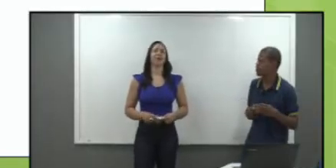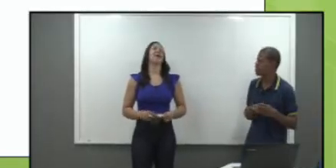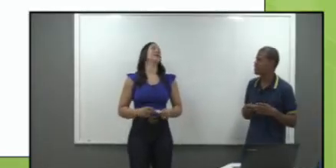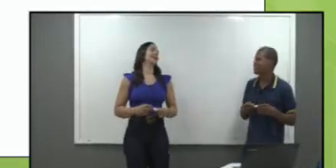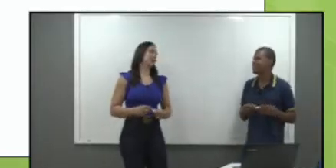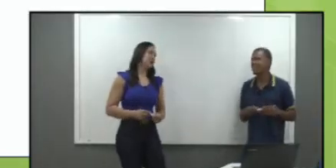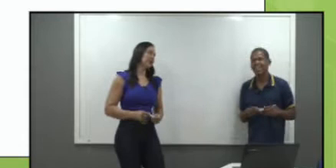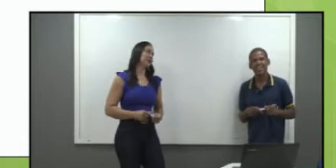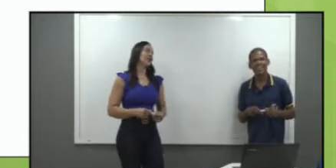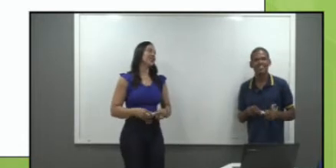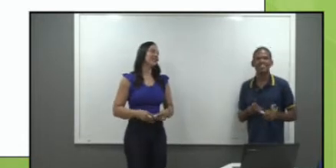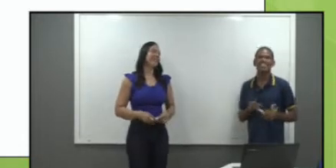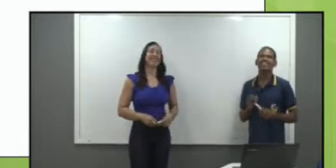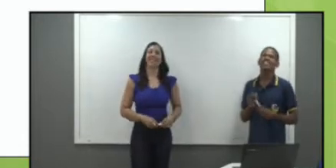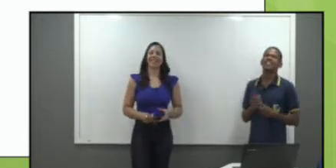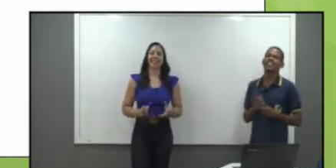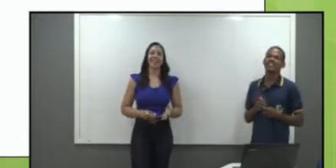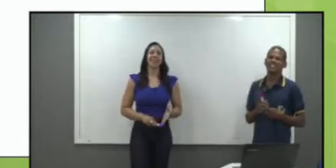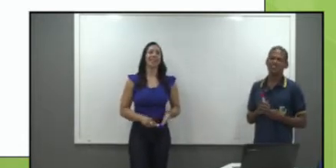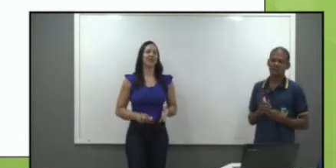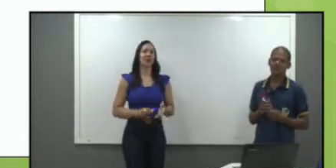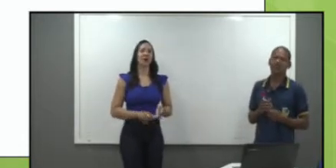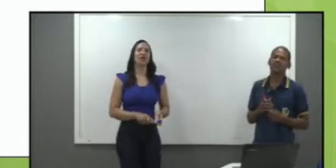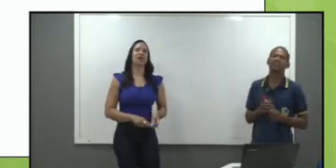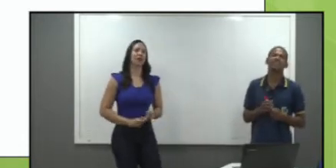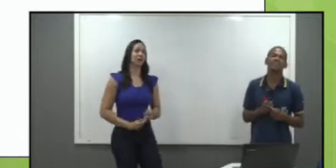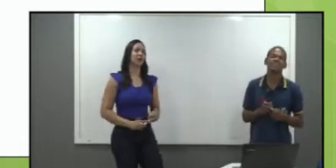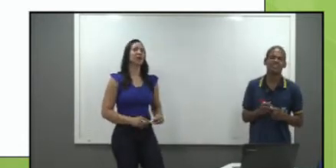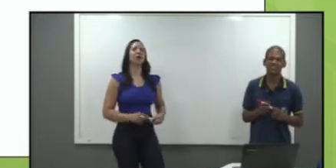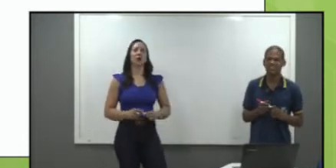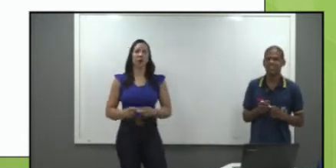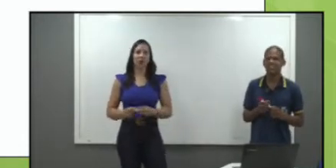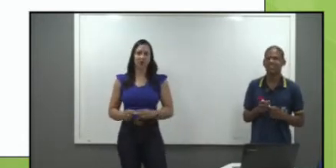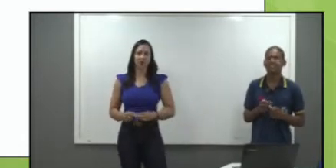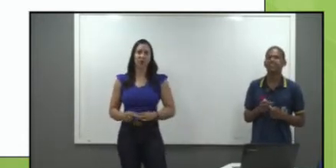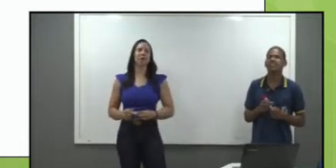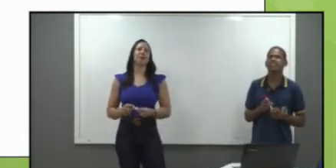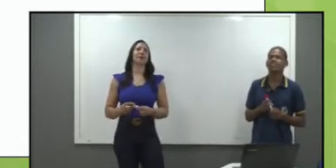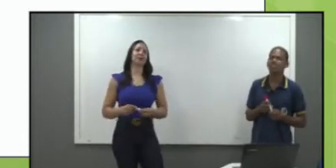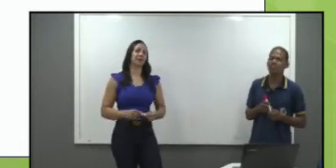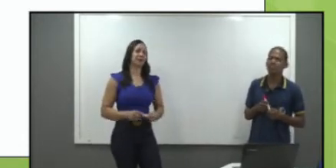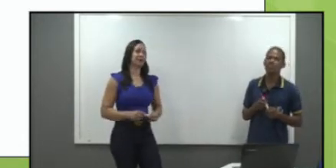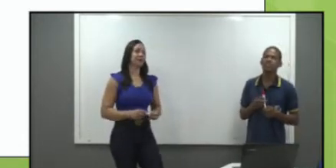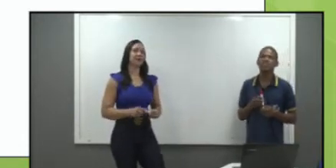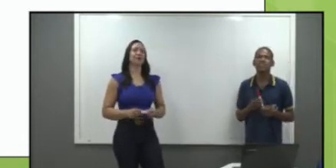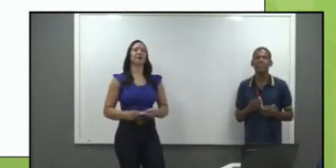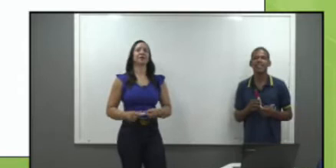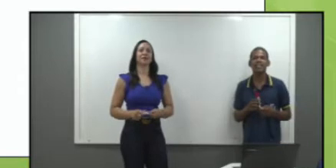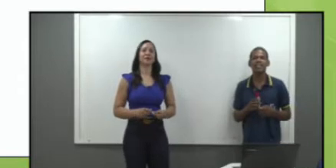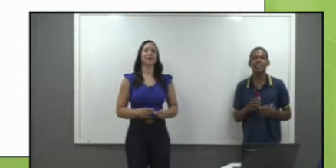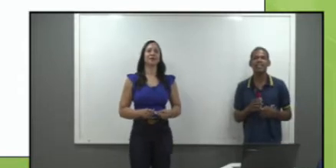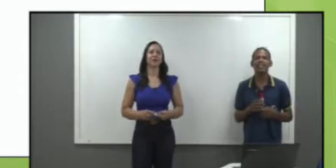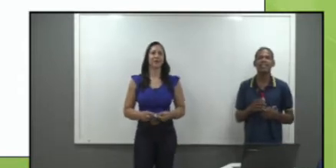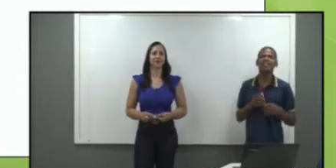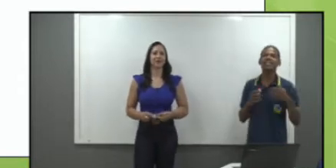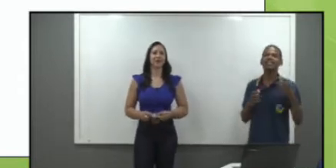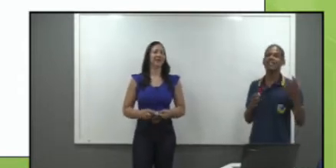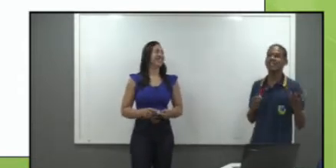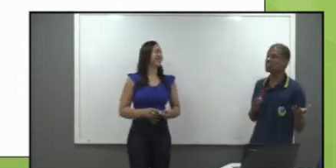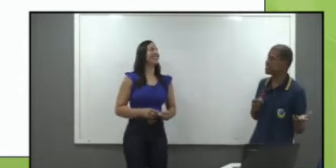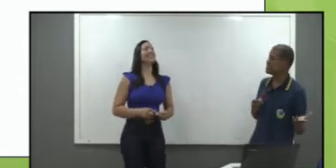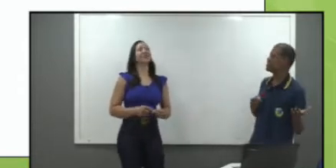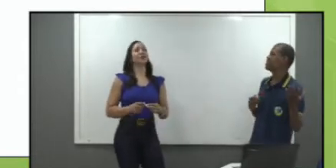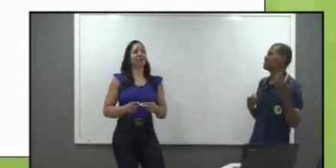né, professora? Todo mundo gosta de dançar, é criança, jovem, adulto, idoso. Isso. Já tem aquele ditado, né?